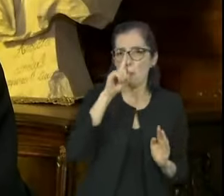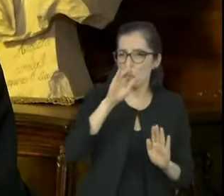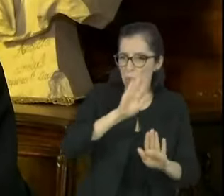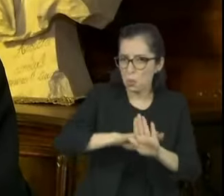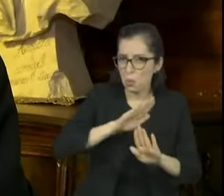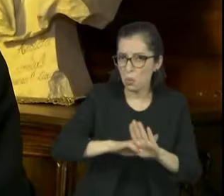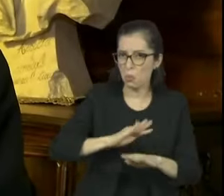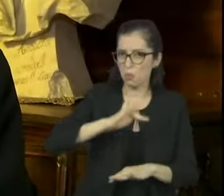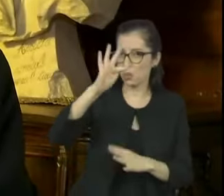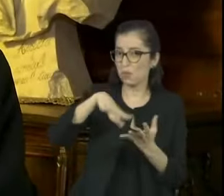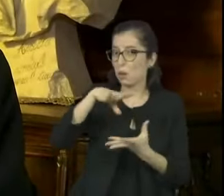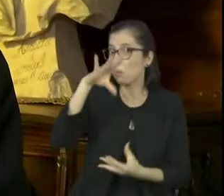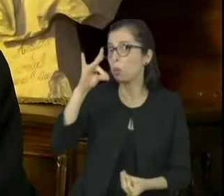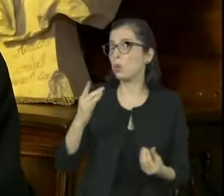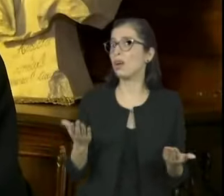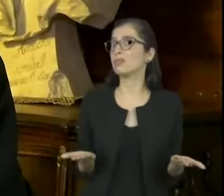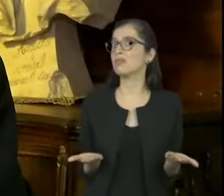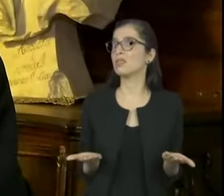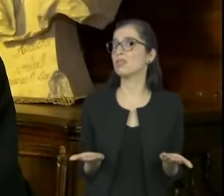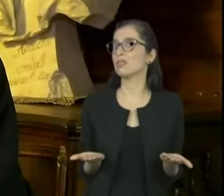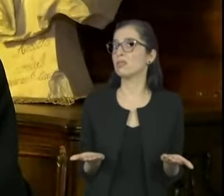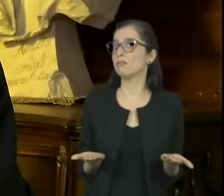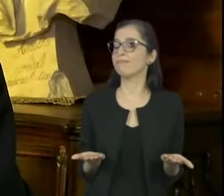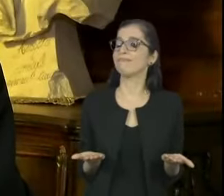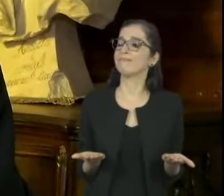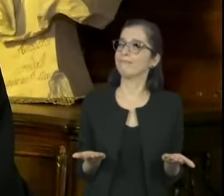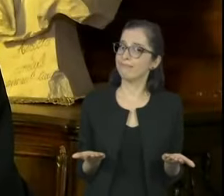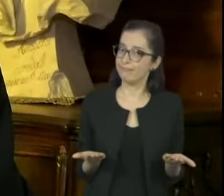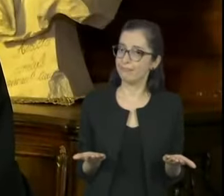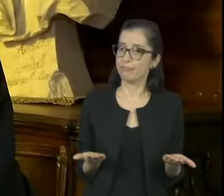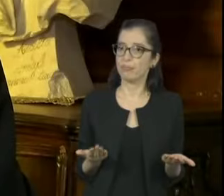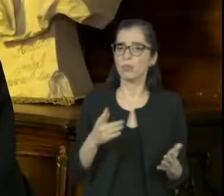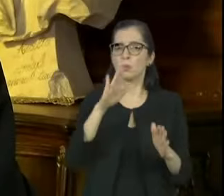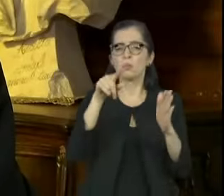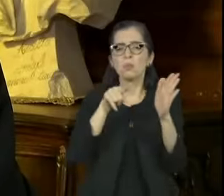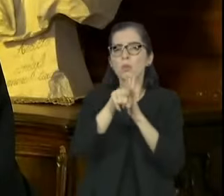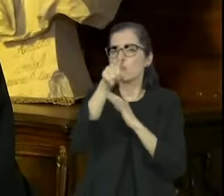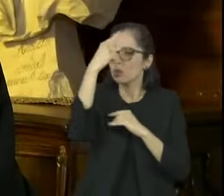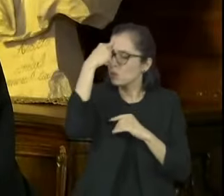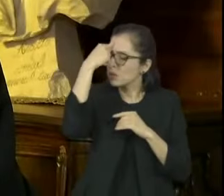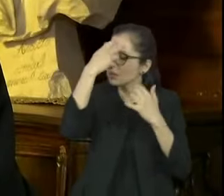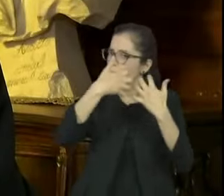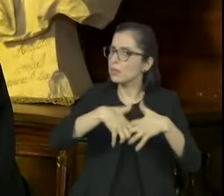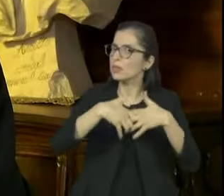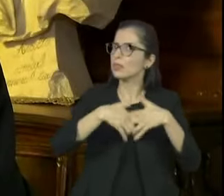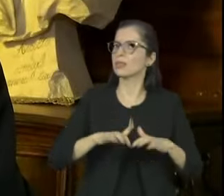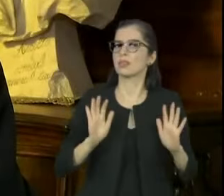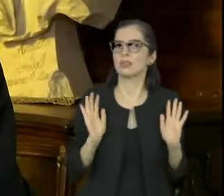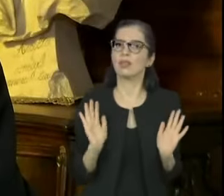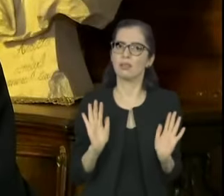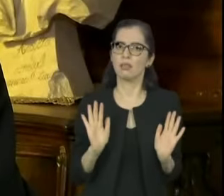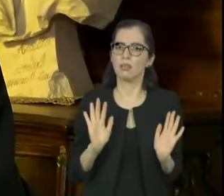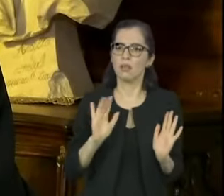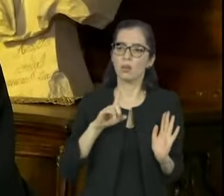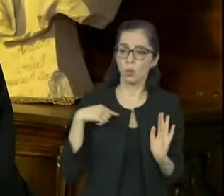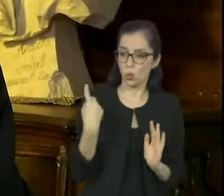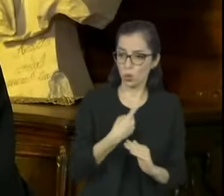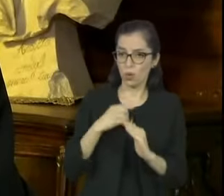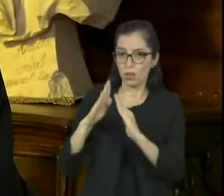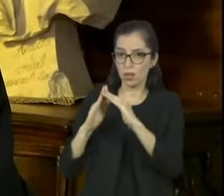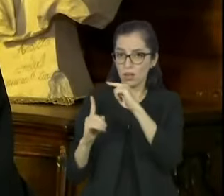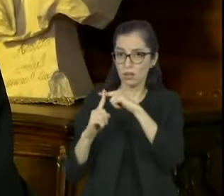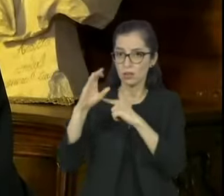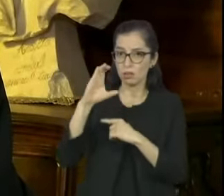futuro da Democracia eu pergunto apenas para uma reflexão não é o modo como nós na igreja católica